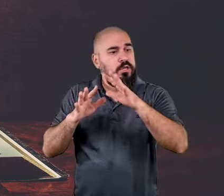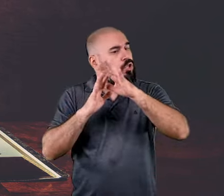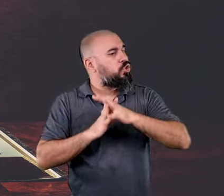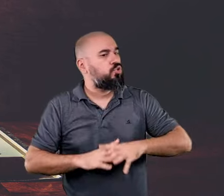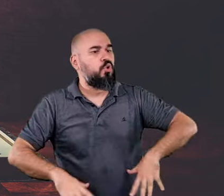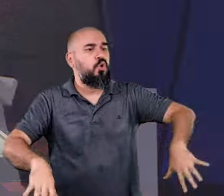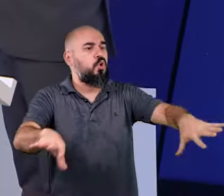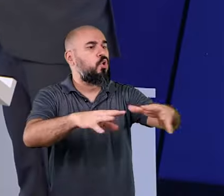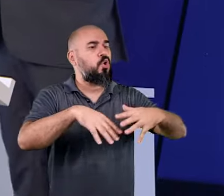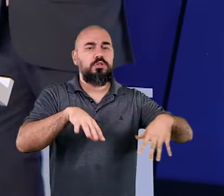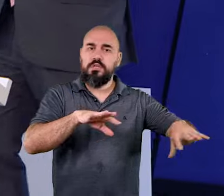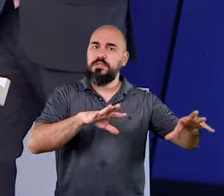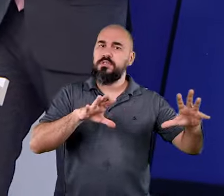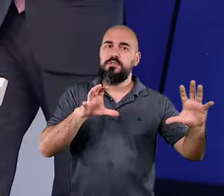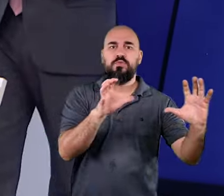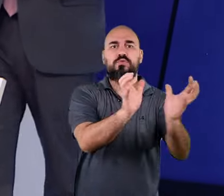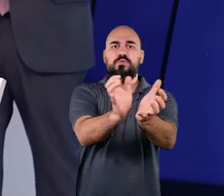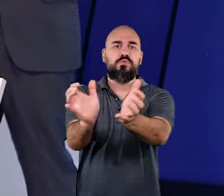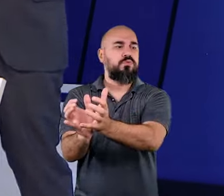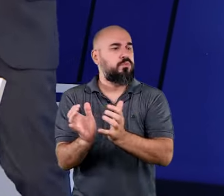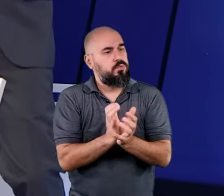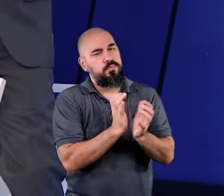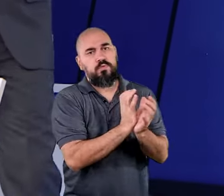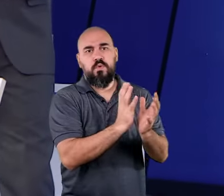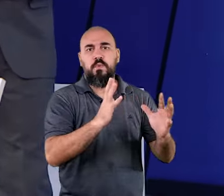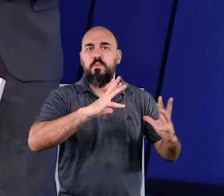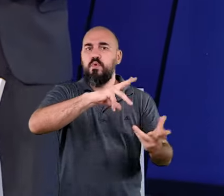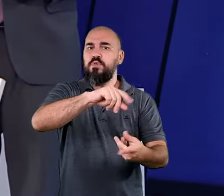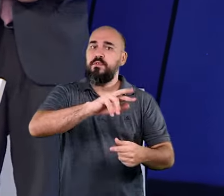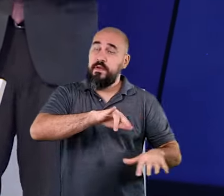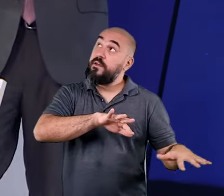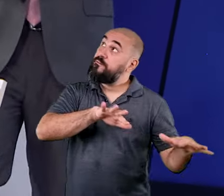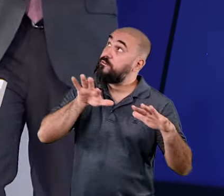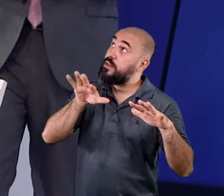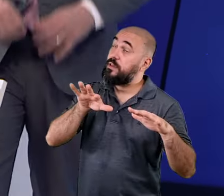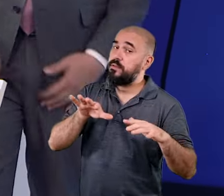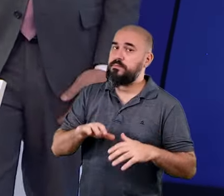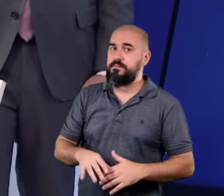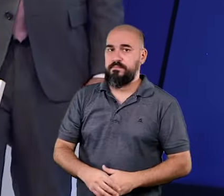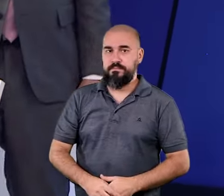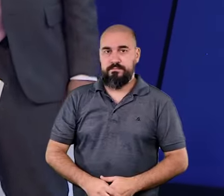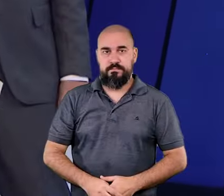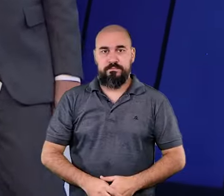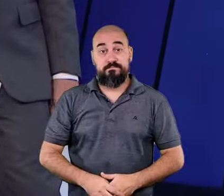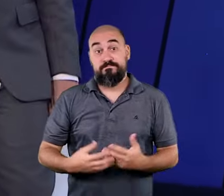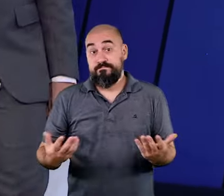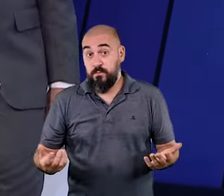certamente. Amém. Quantos olhos verão? Todos.